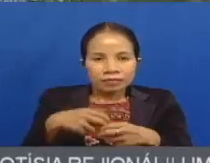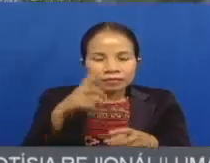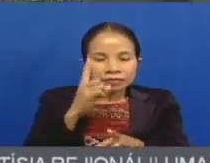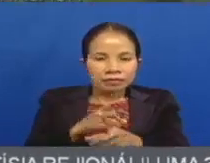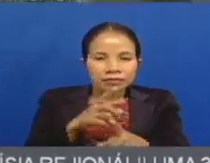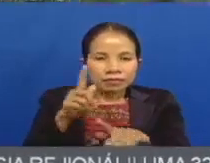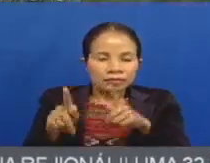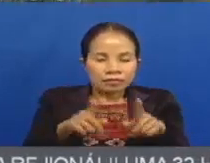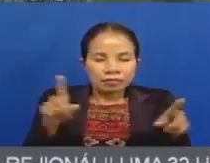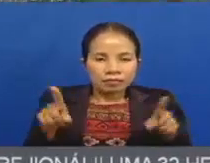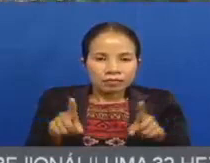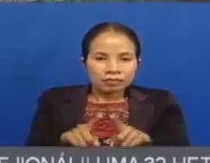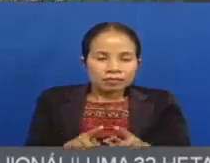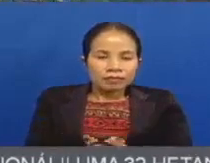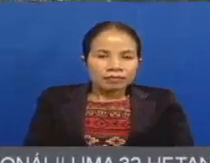comunidade mokani.